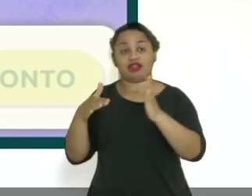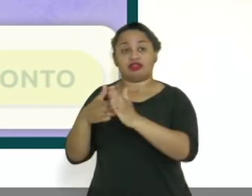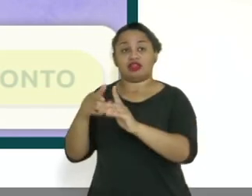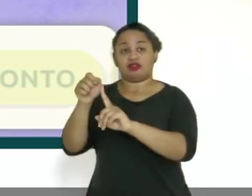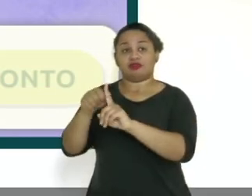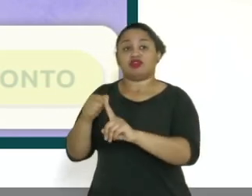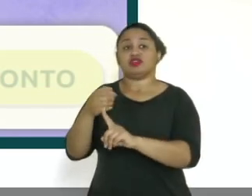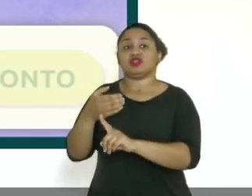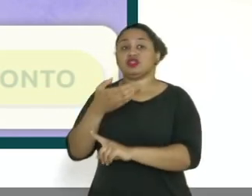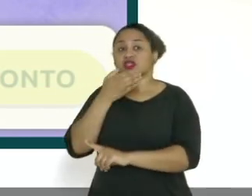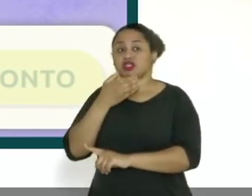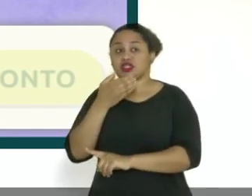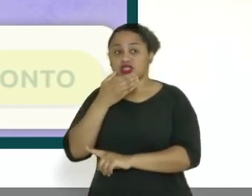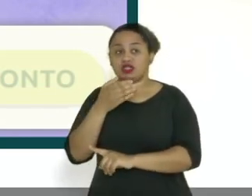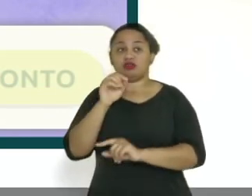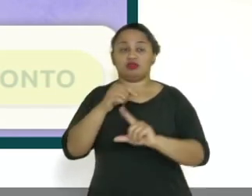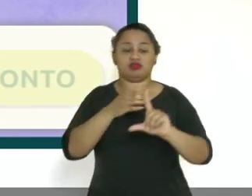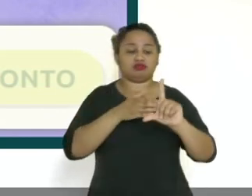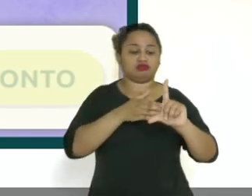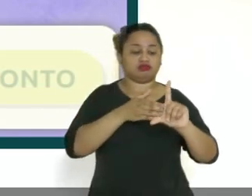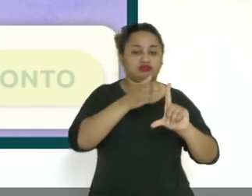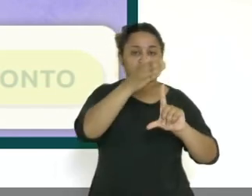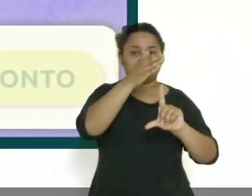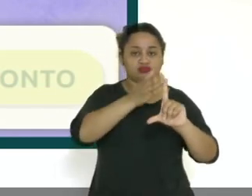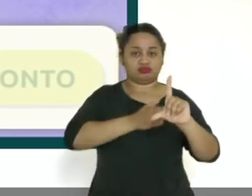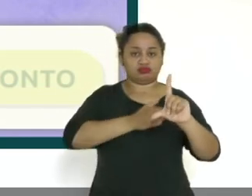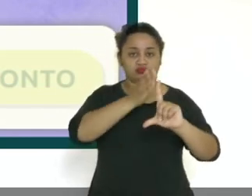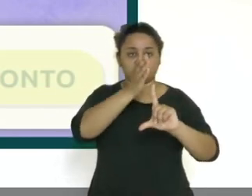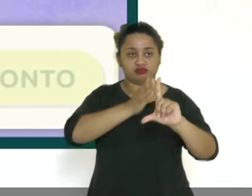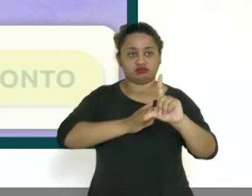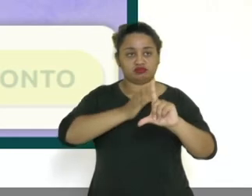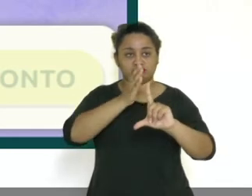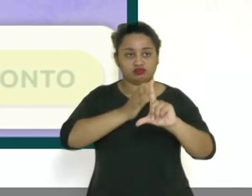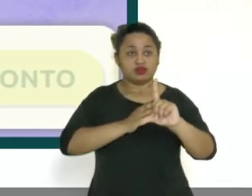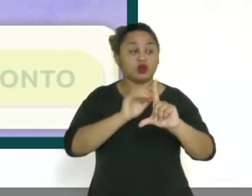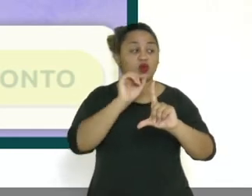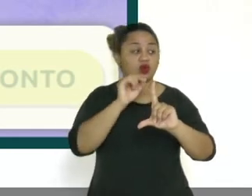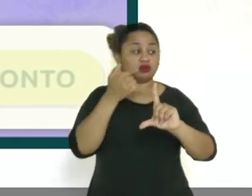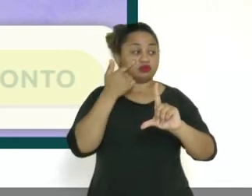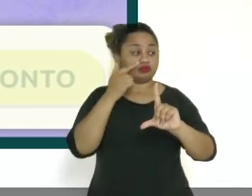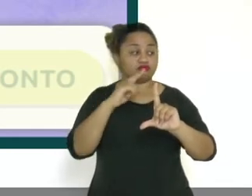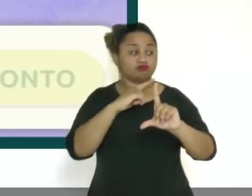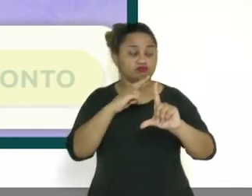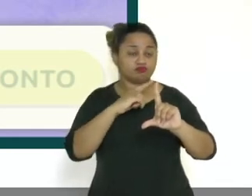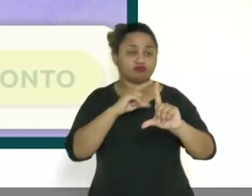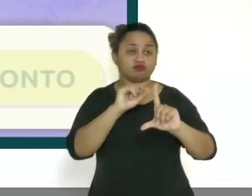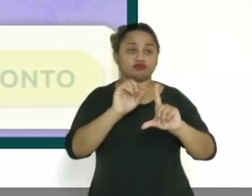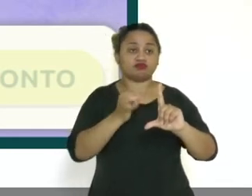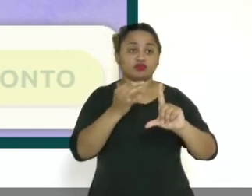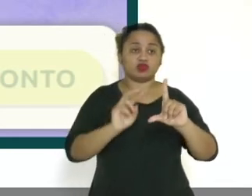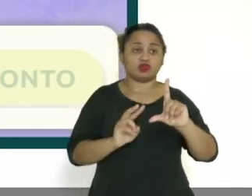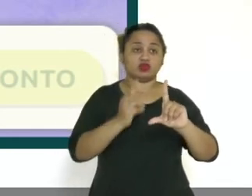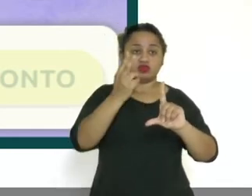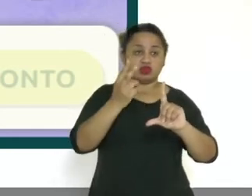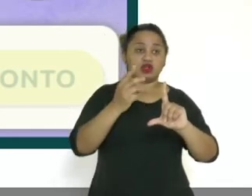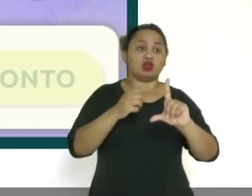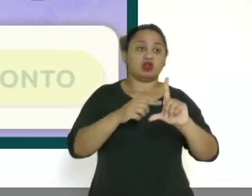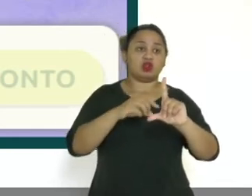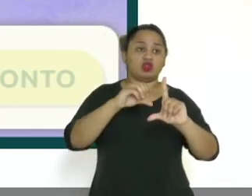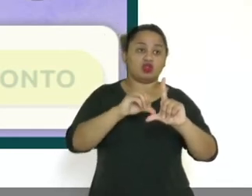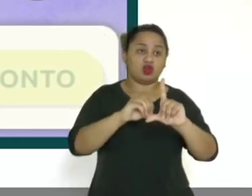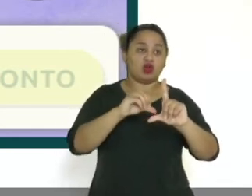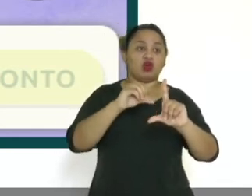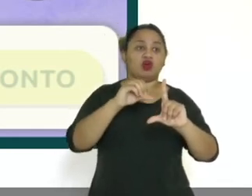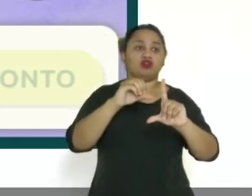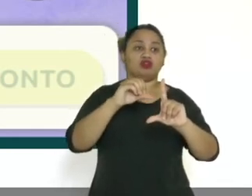tá? E aqui né, no eixo aqui vertical, a gente tem alguns valores também, que começa aqui no 9,